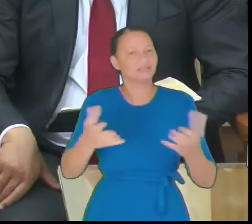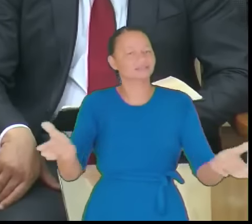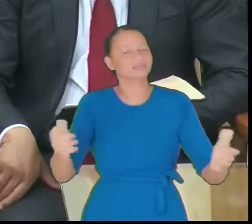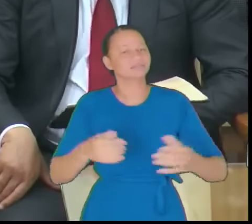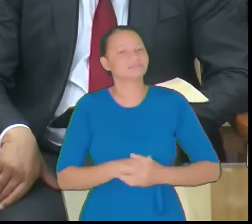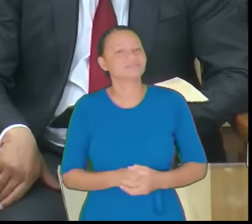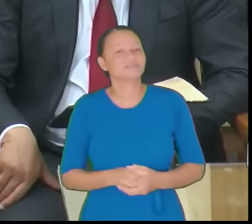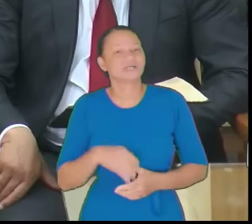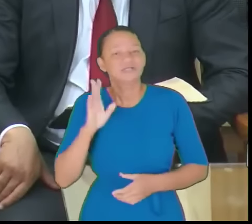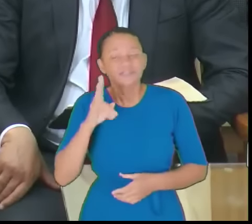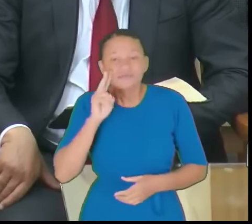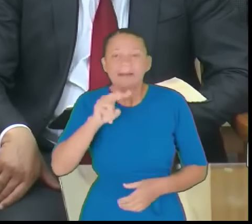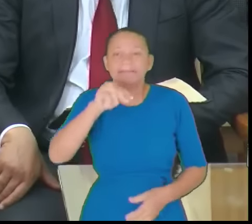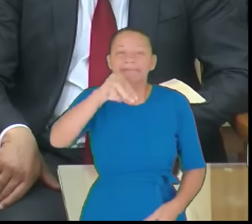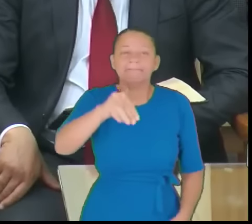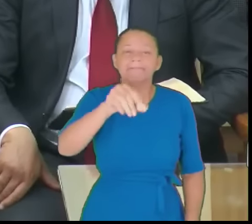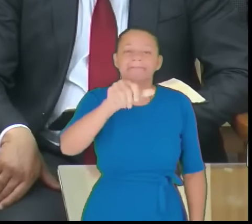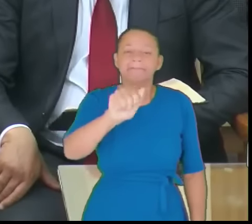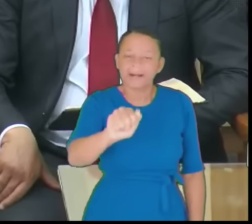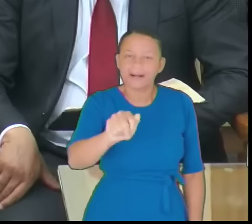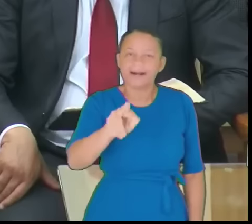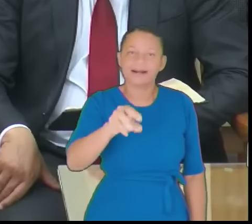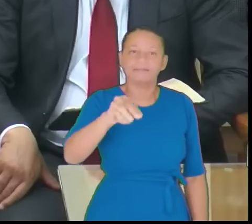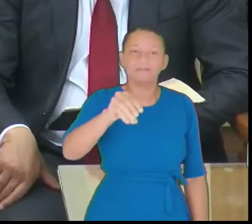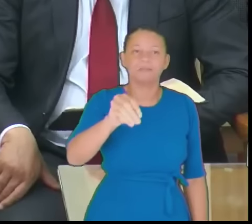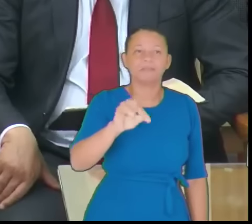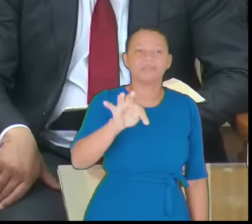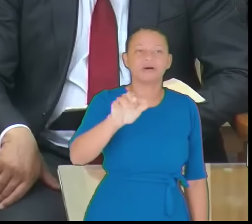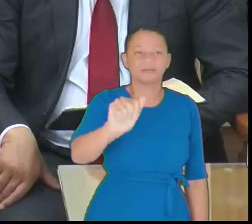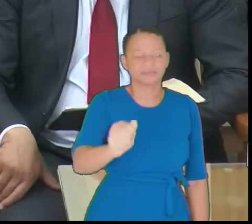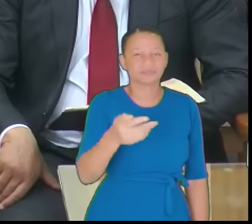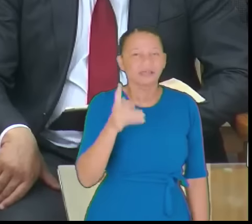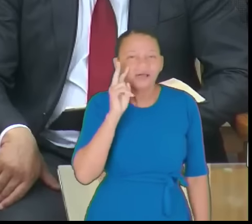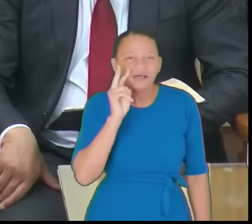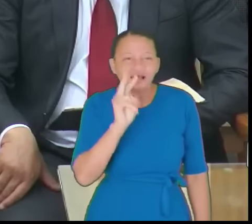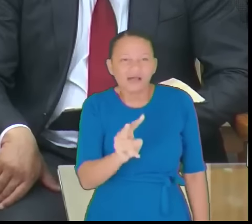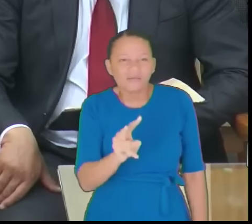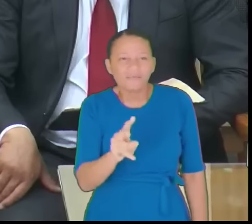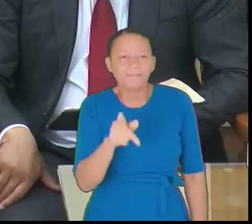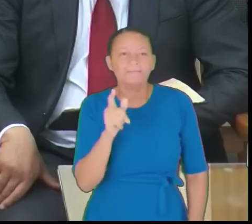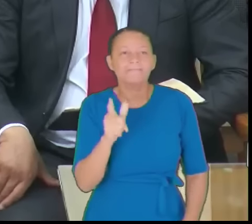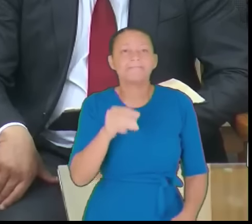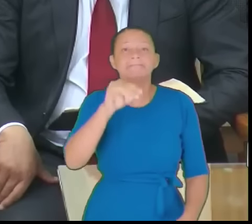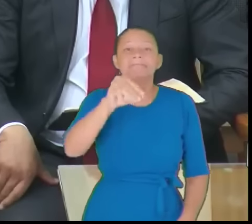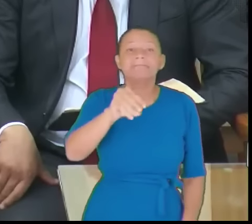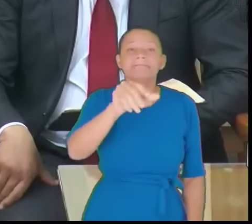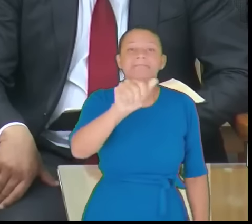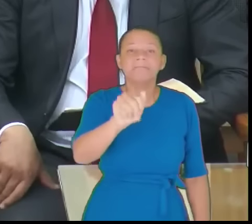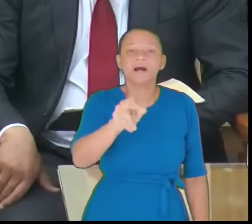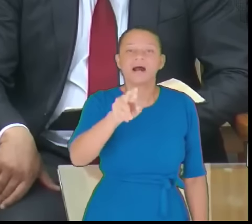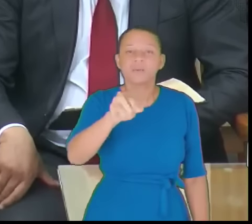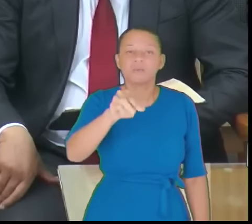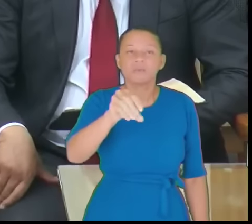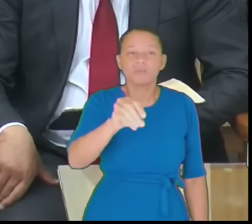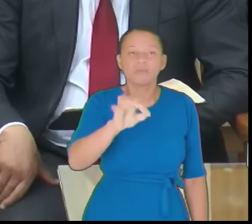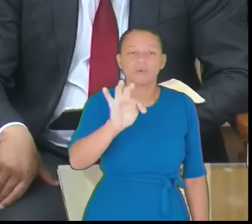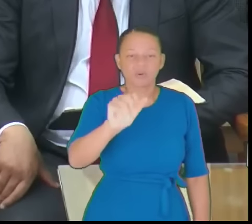Quem já viu uma marmota saindo do buraco na televisão, na internet? Quem já viu? Quem não viu, bote. Marmota saindo do